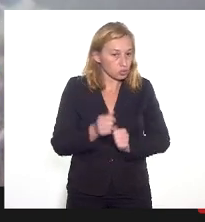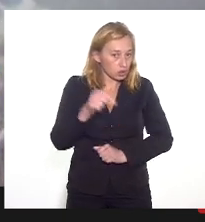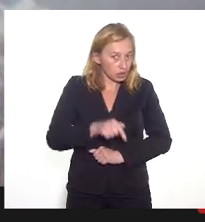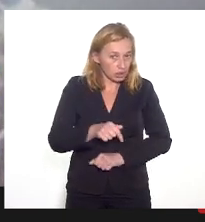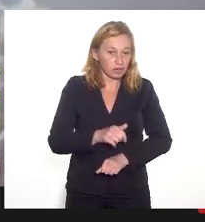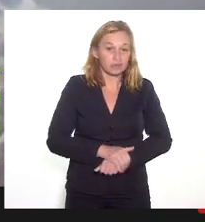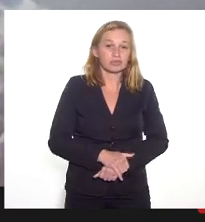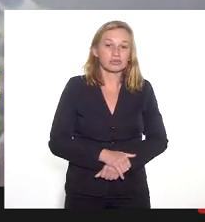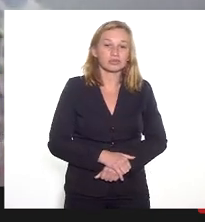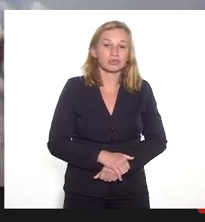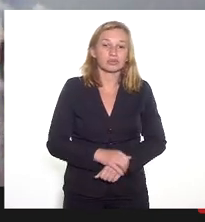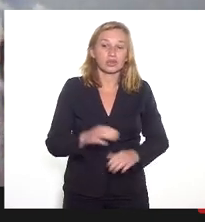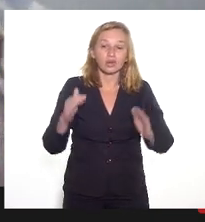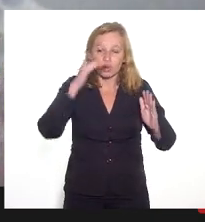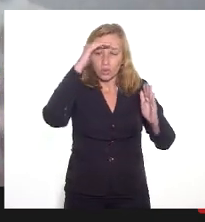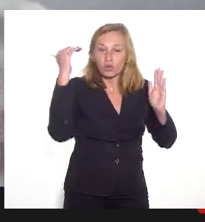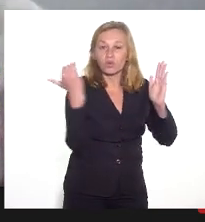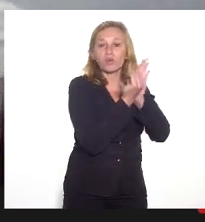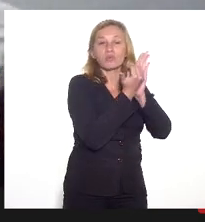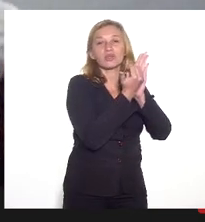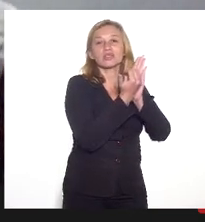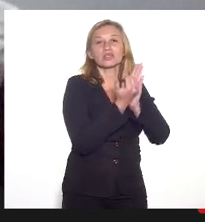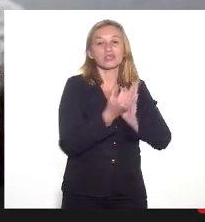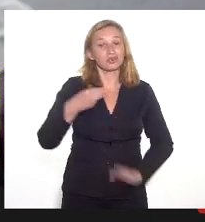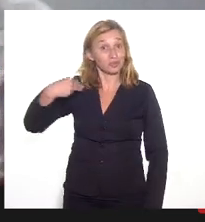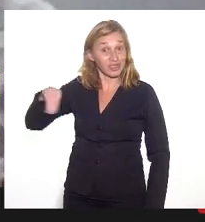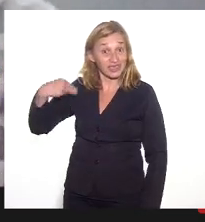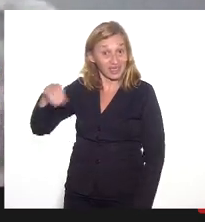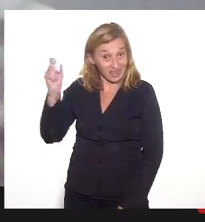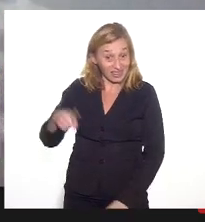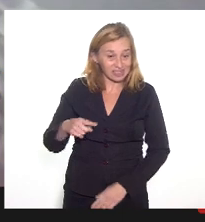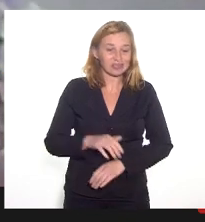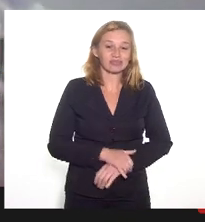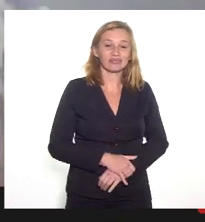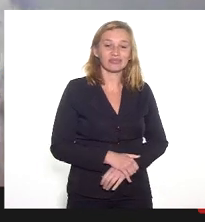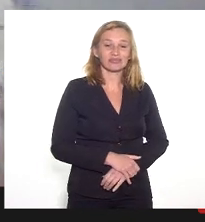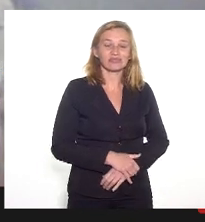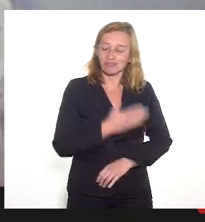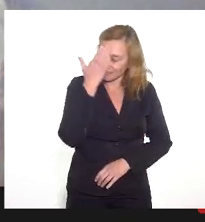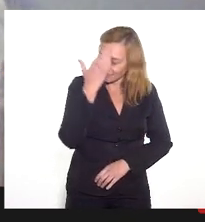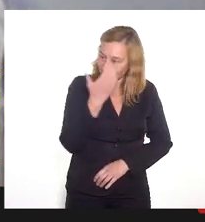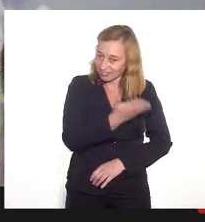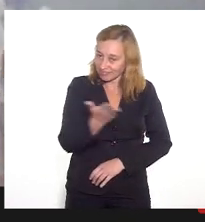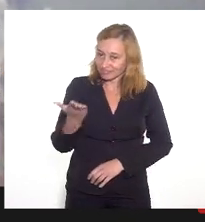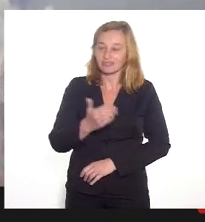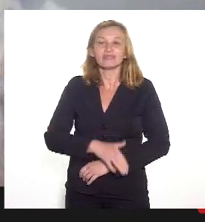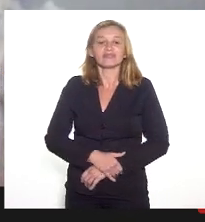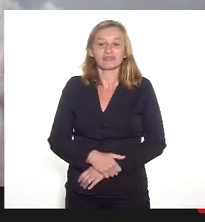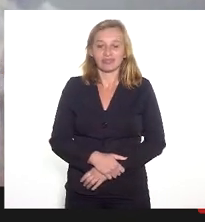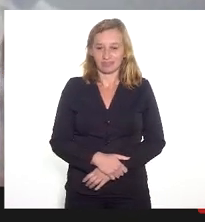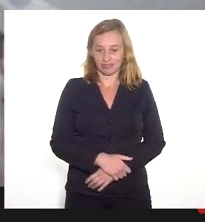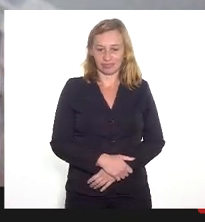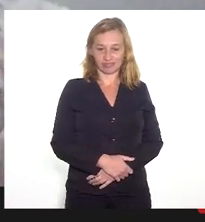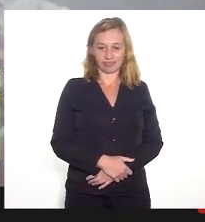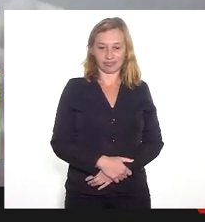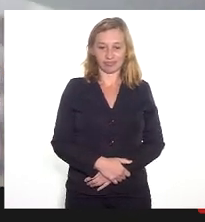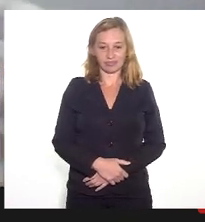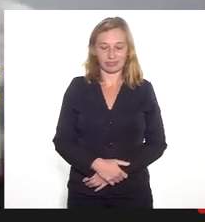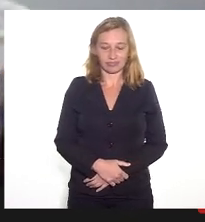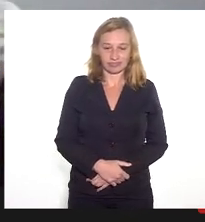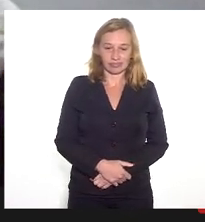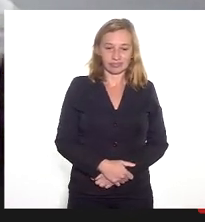para o cumpra-se do Carlos Mink, né? Então, muito obrigada aí pela